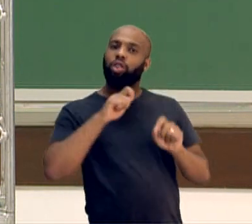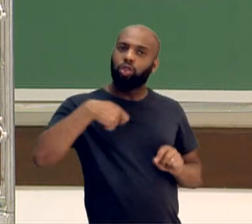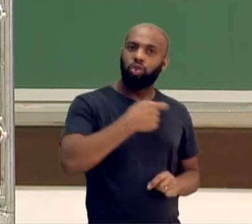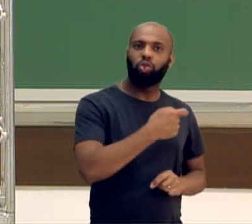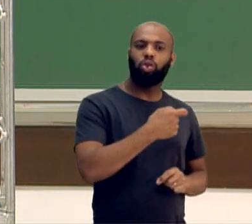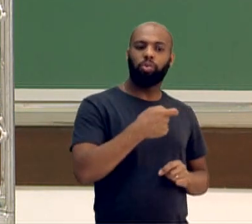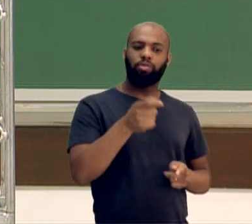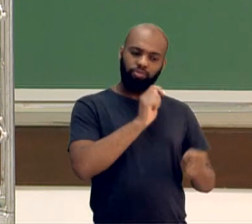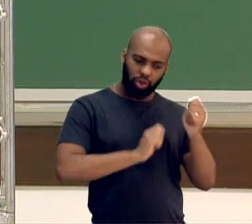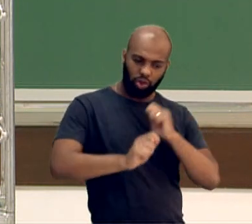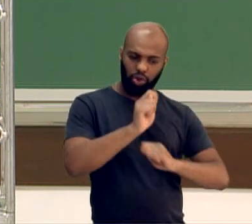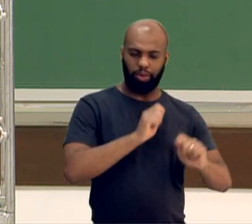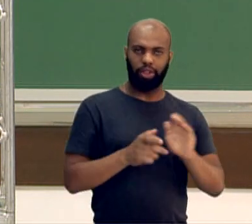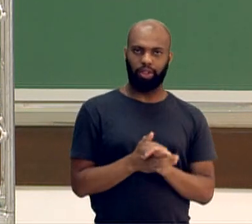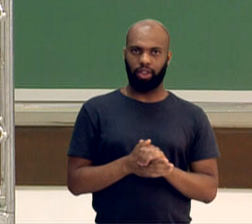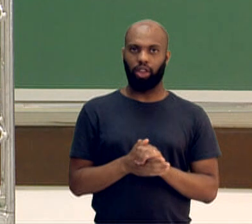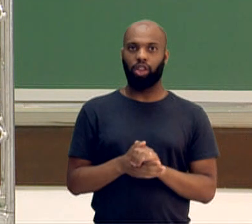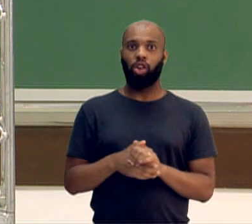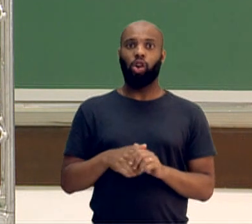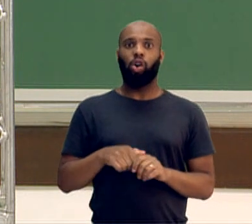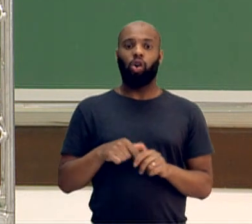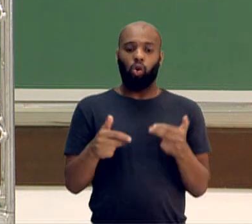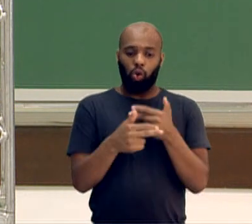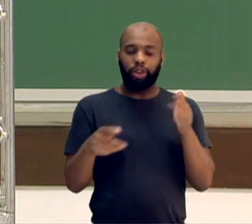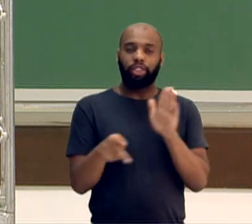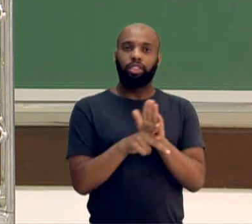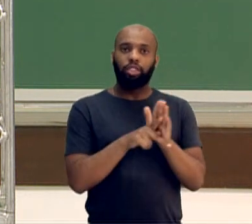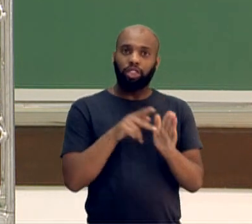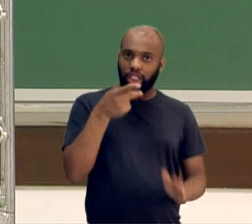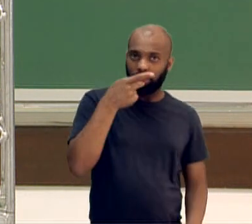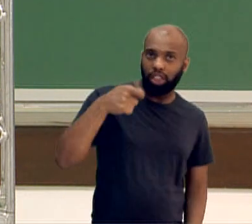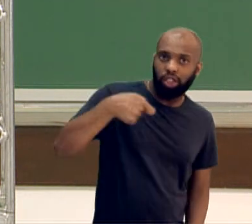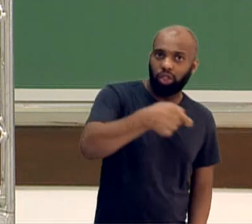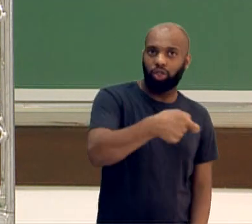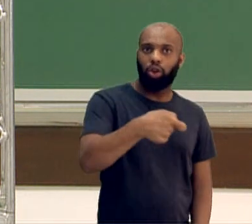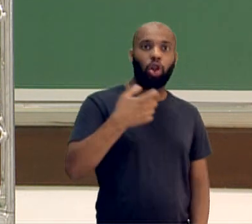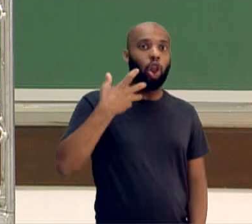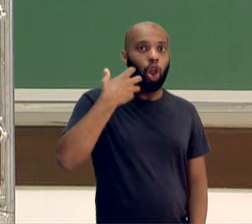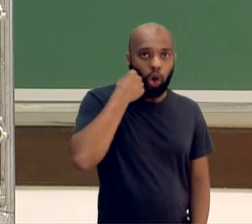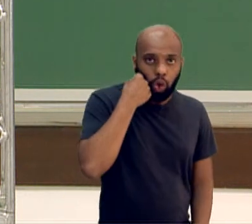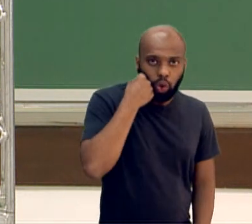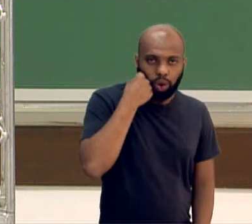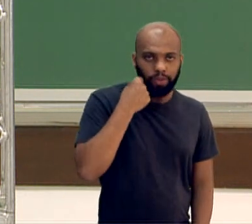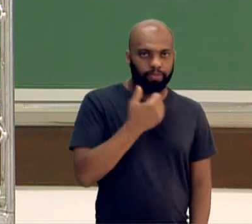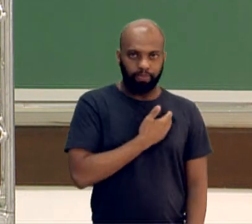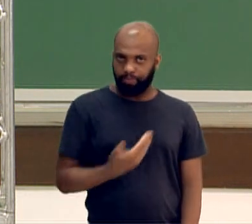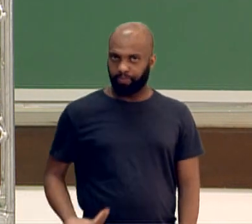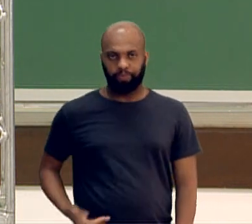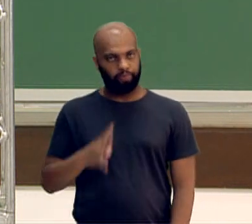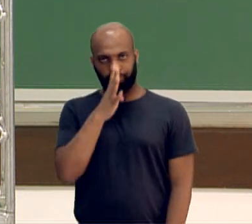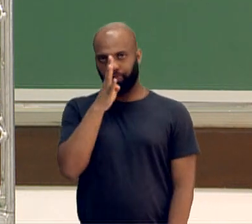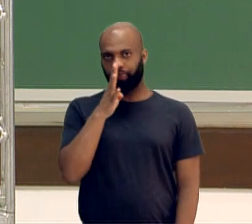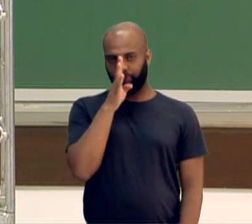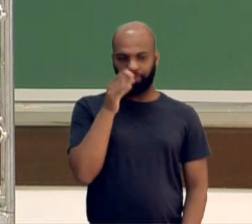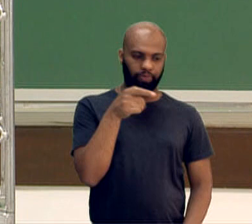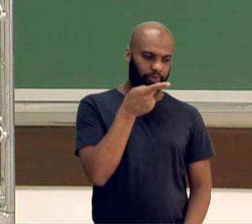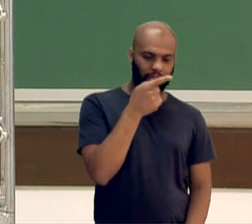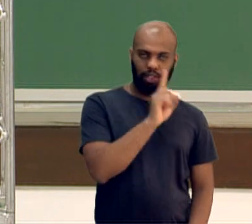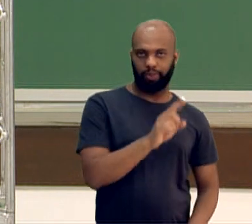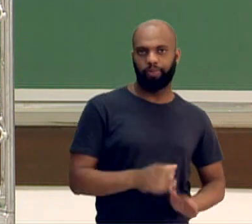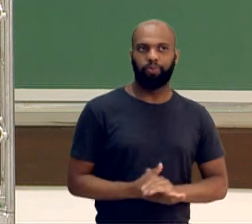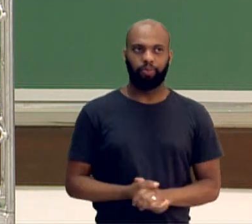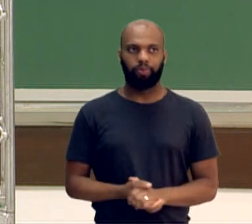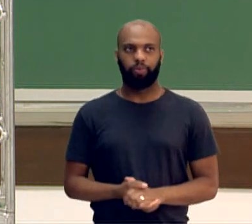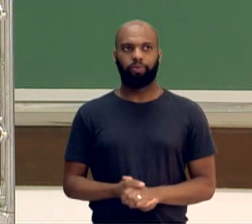ideias econômicas, daquilo que diz respeito à sua fonte de lucro, digamos, de alternativas. Então, é o domínio